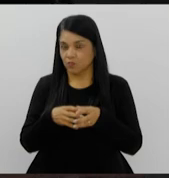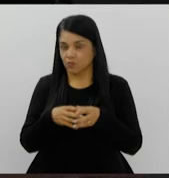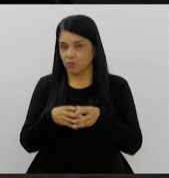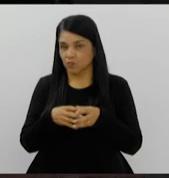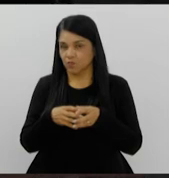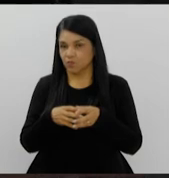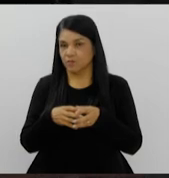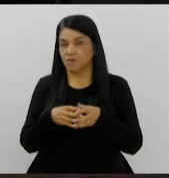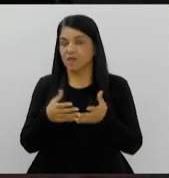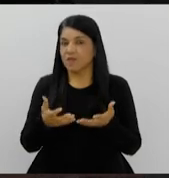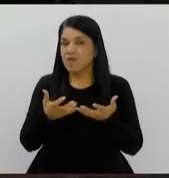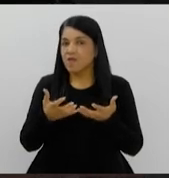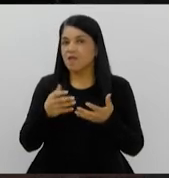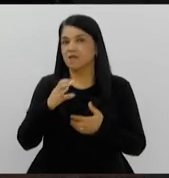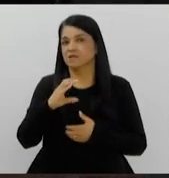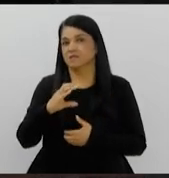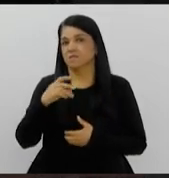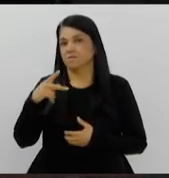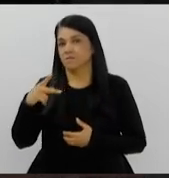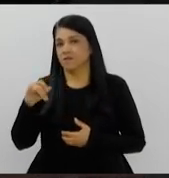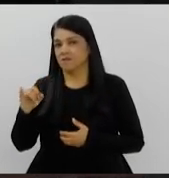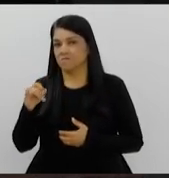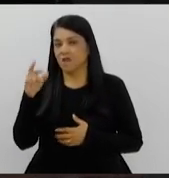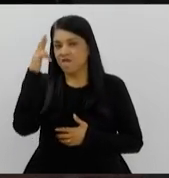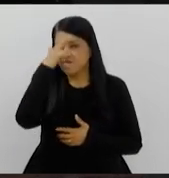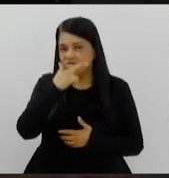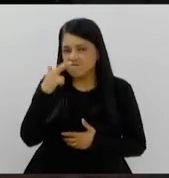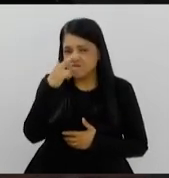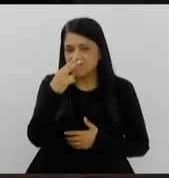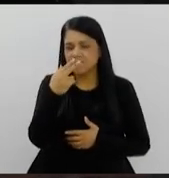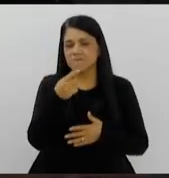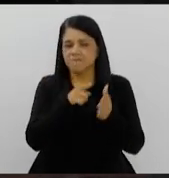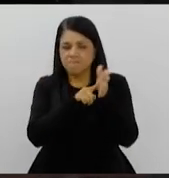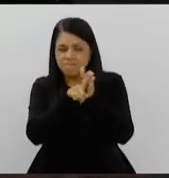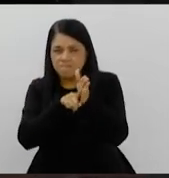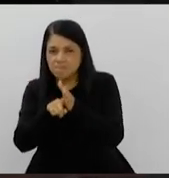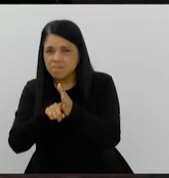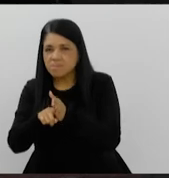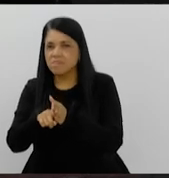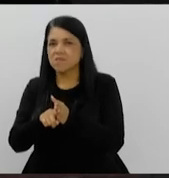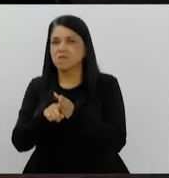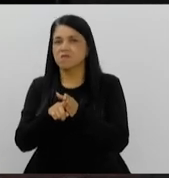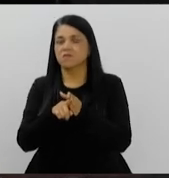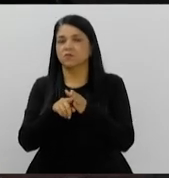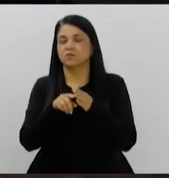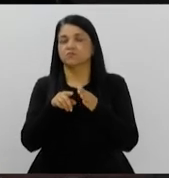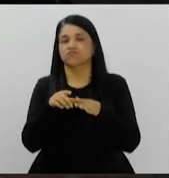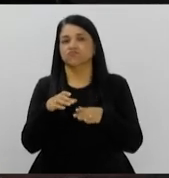Queremos uma CPI para investigar esse esquema da saúde, a infecção de pessoas com HIV,